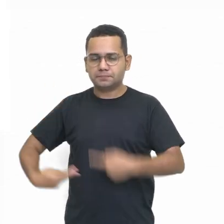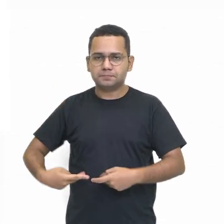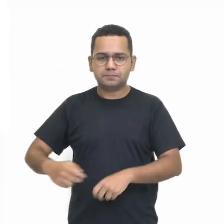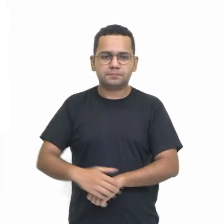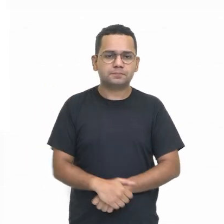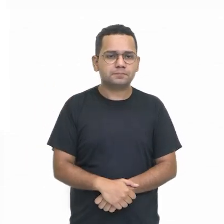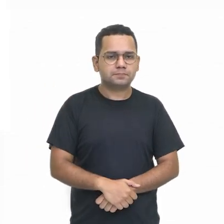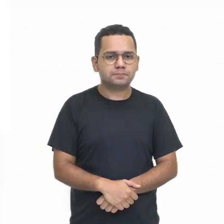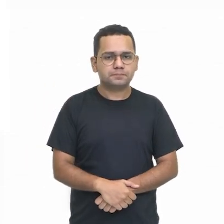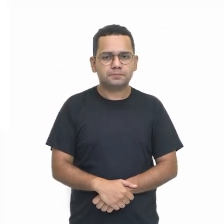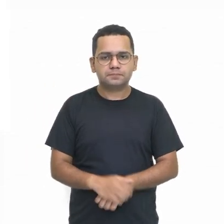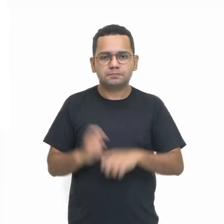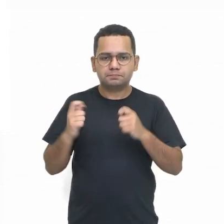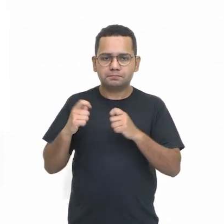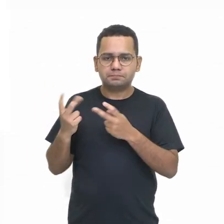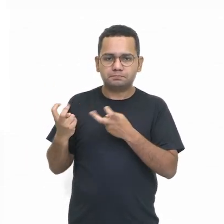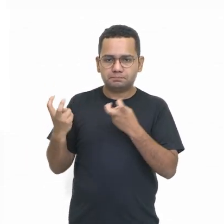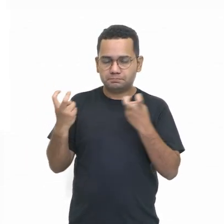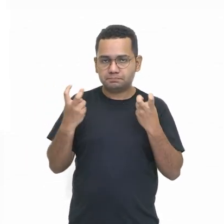elas podem ser